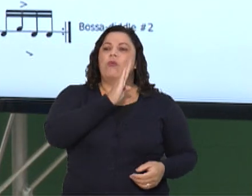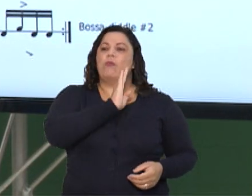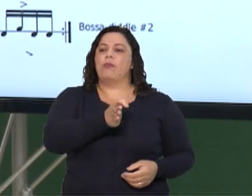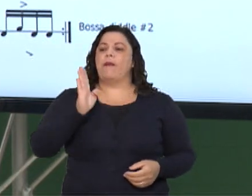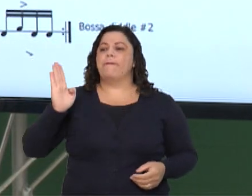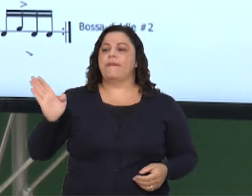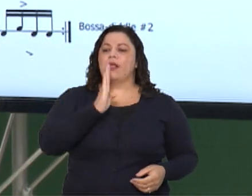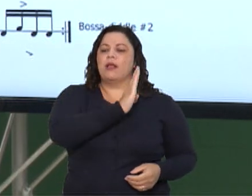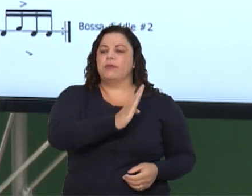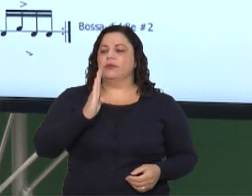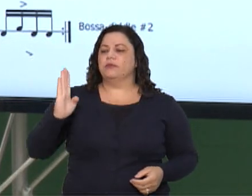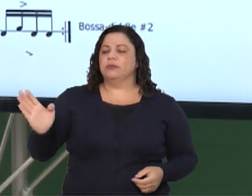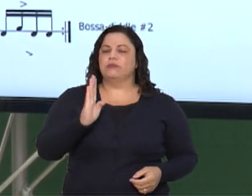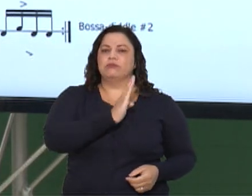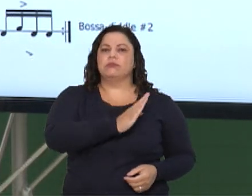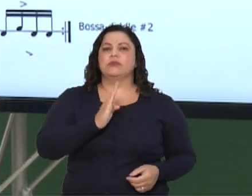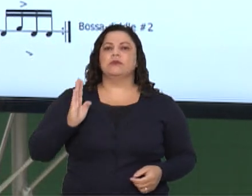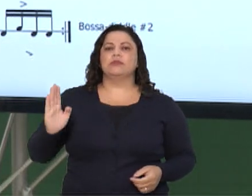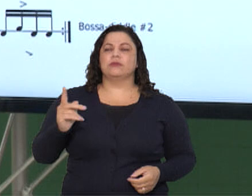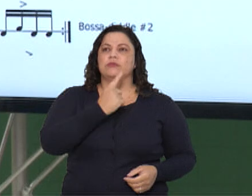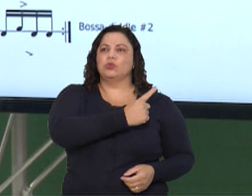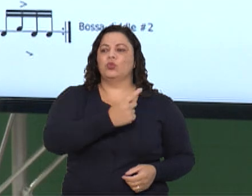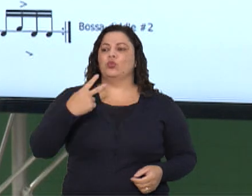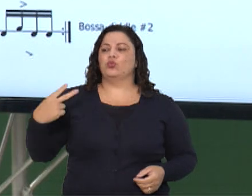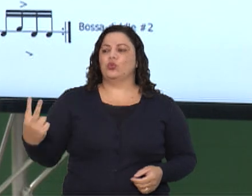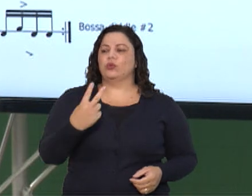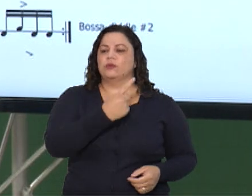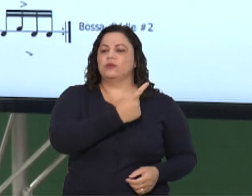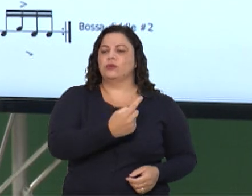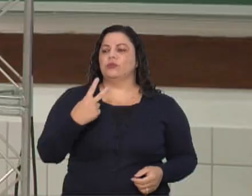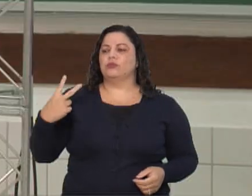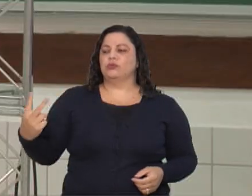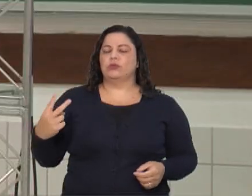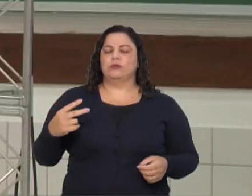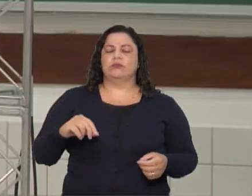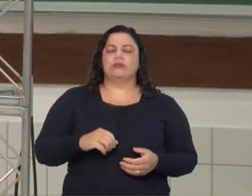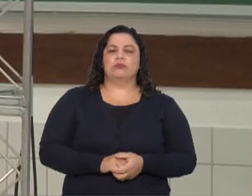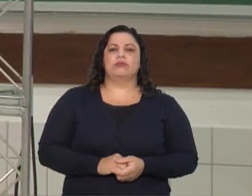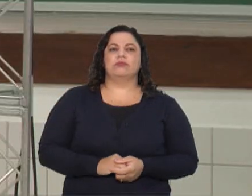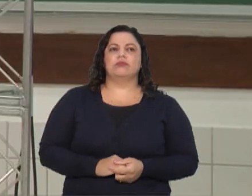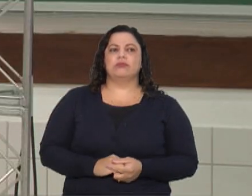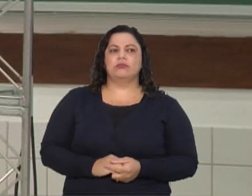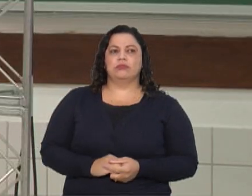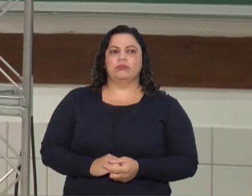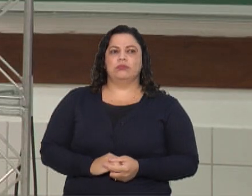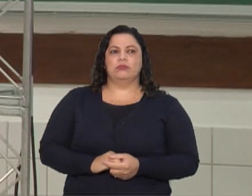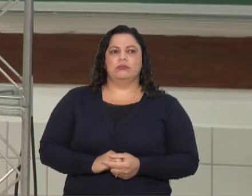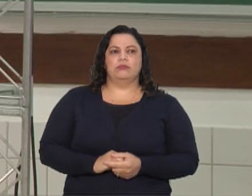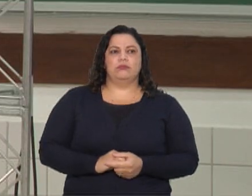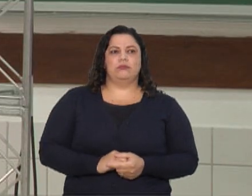1, 2, 1, 2, 1, 2, em todas elas tem essa característica marcante.